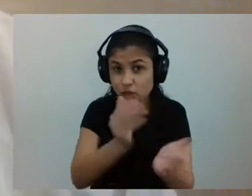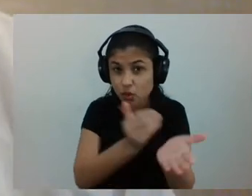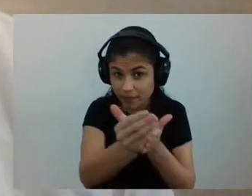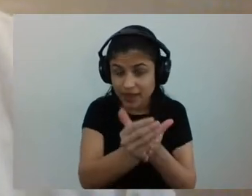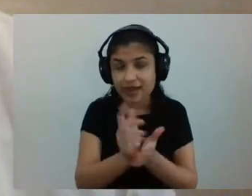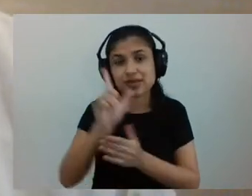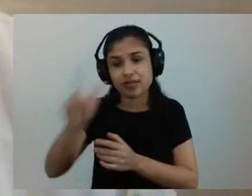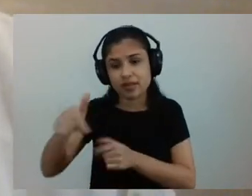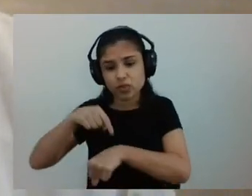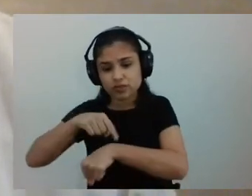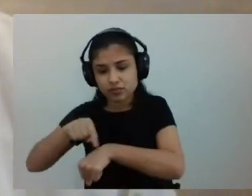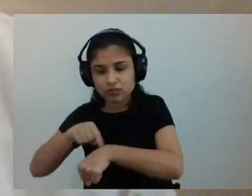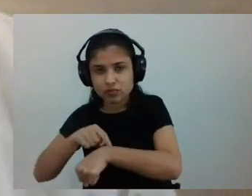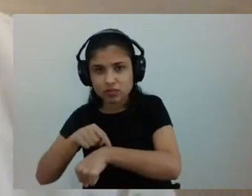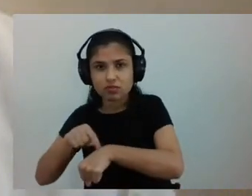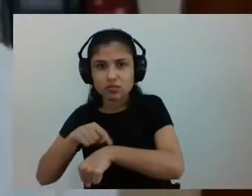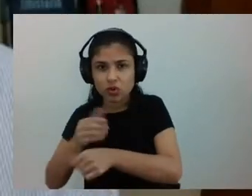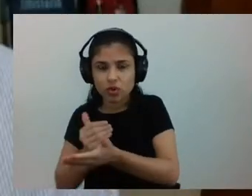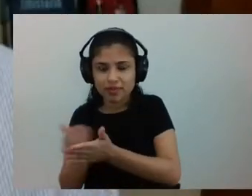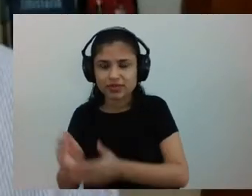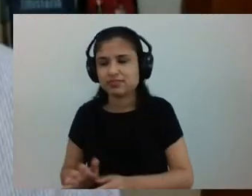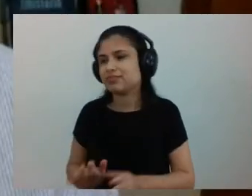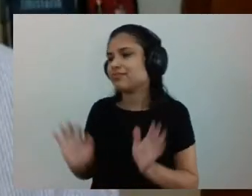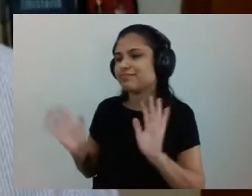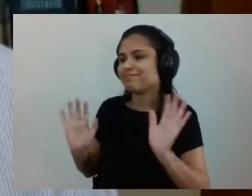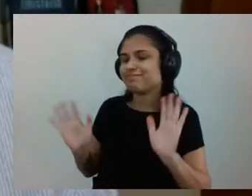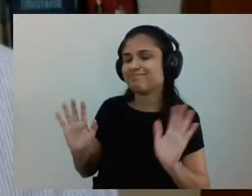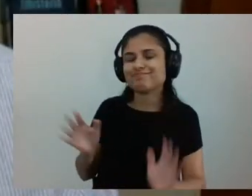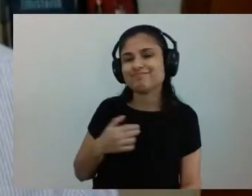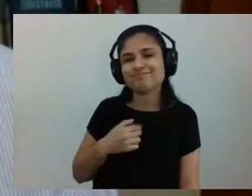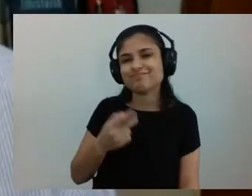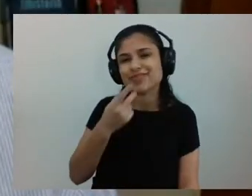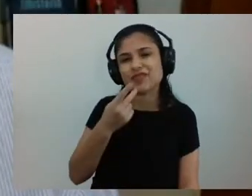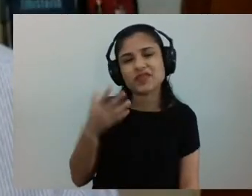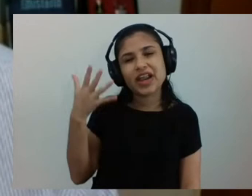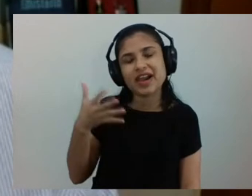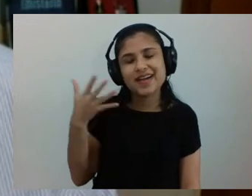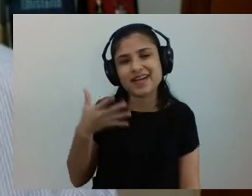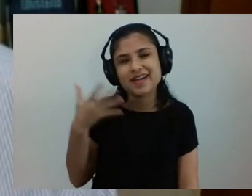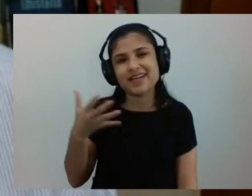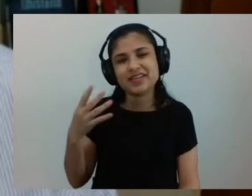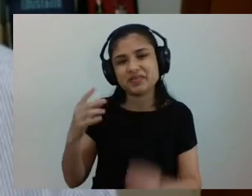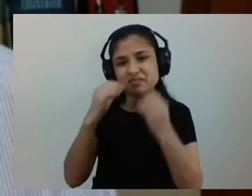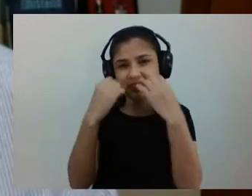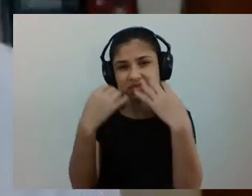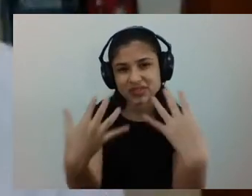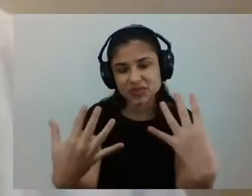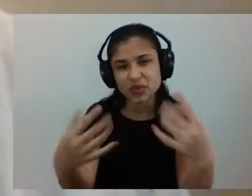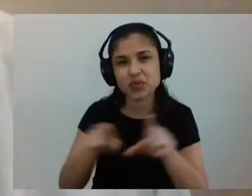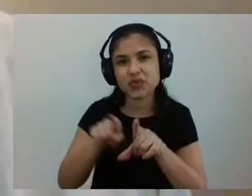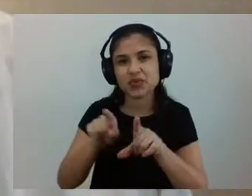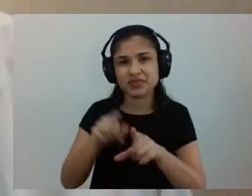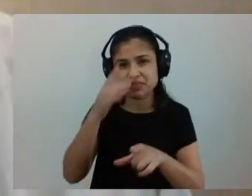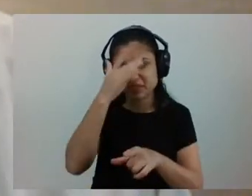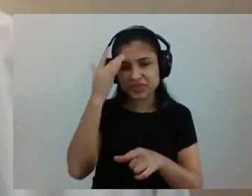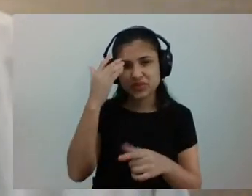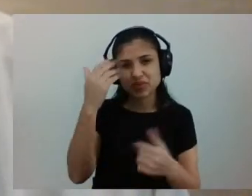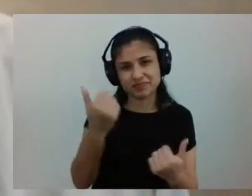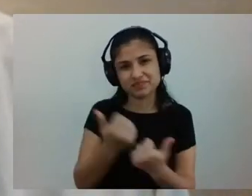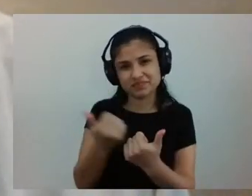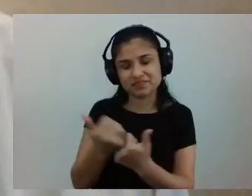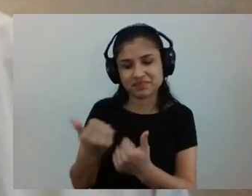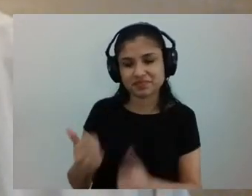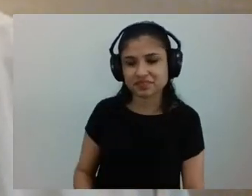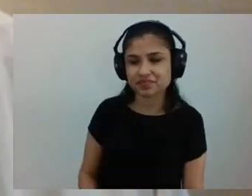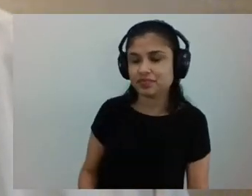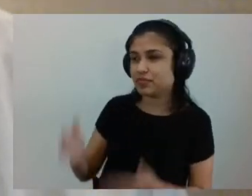cronômetro depois. Não, eu vou apenas falar aqui para os nossos ouvintes e assistentes. Tá certo. Então, muito obrigado, professor. A